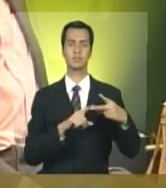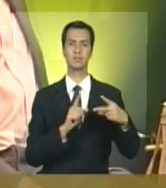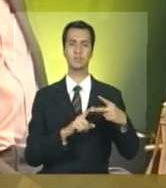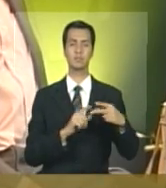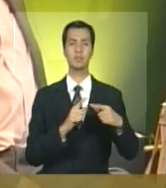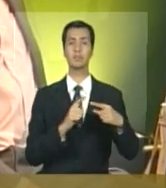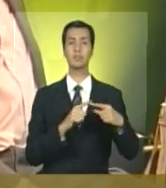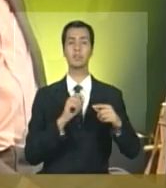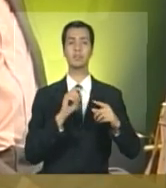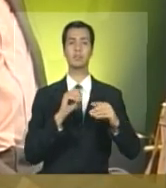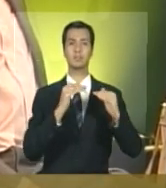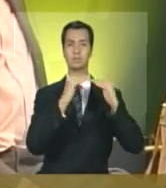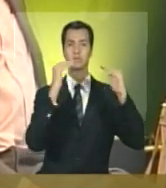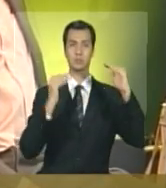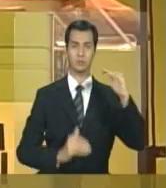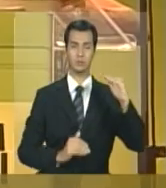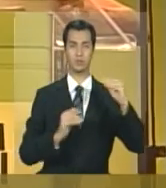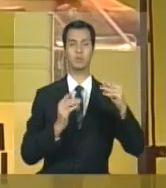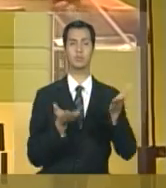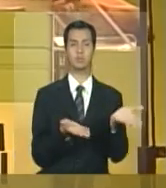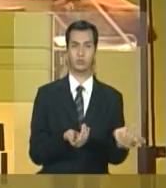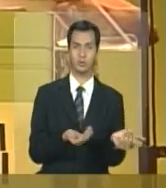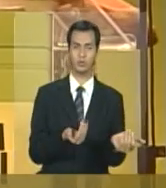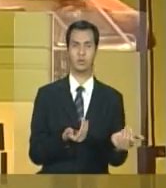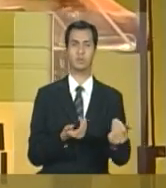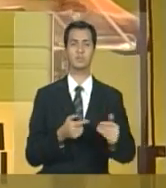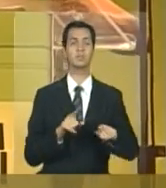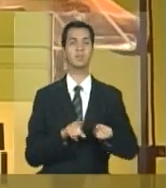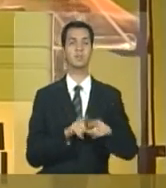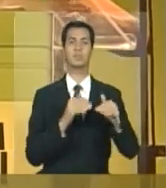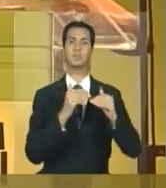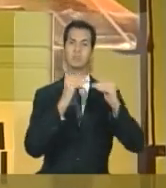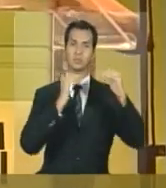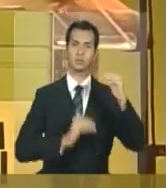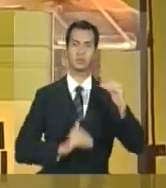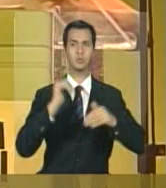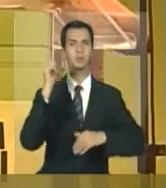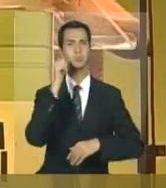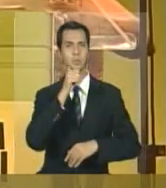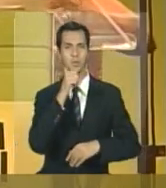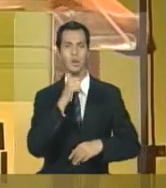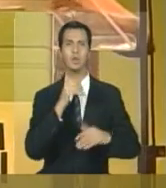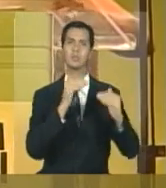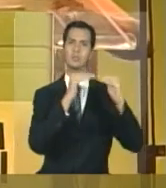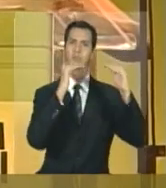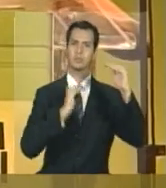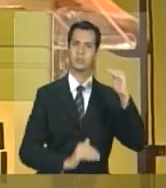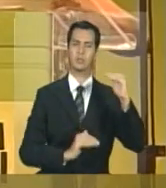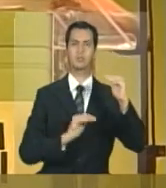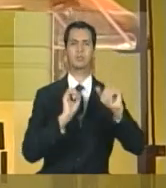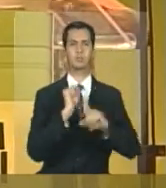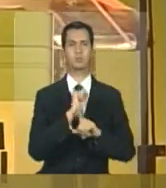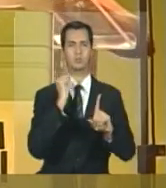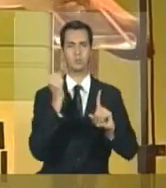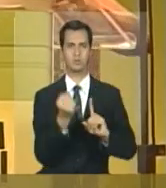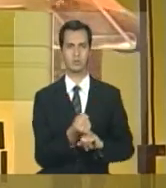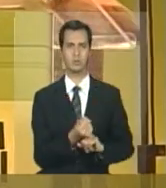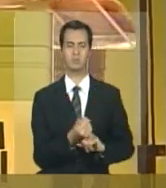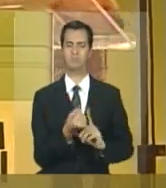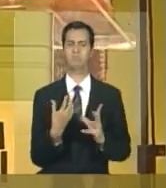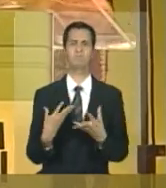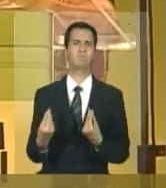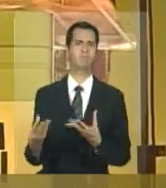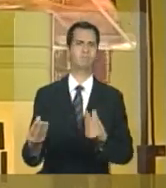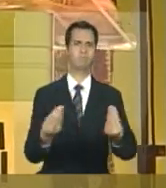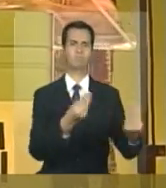desigualdades que afetam a juventude, que afetam as mulheres e que afetam socialmente